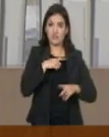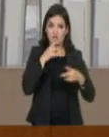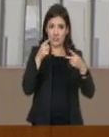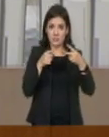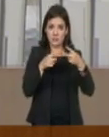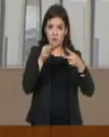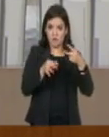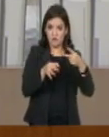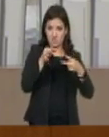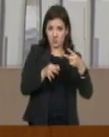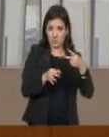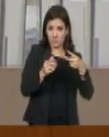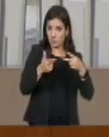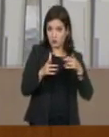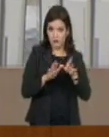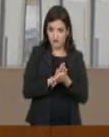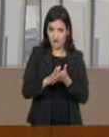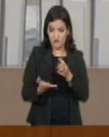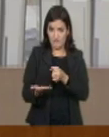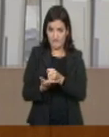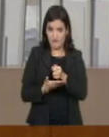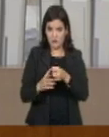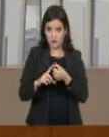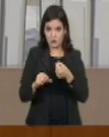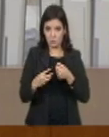artigo 312 para uma preventiva,